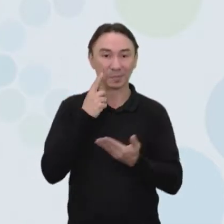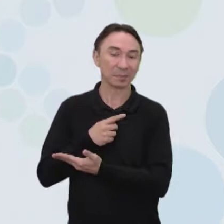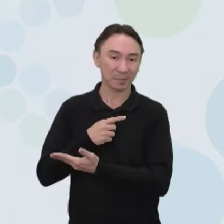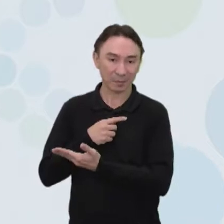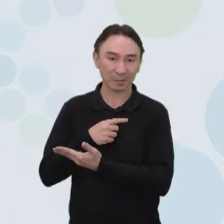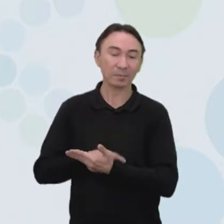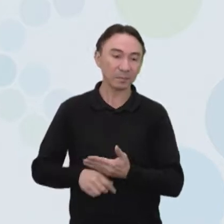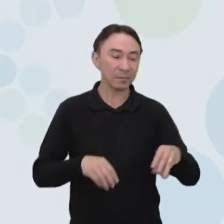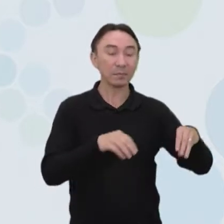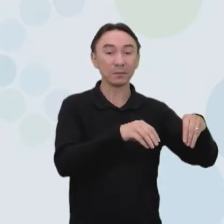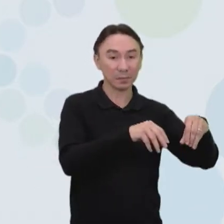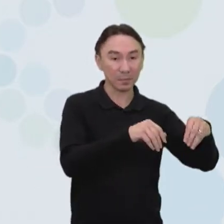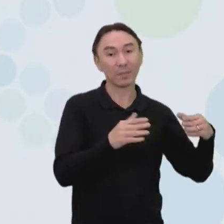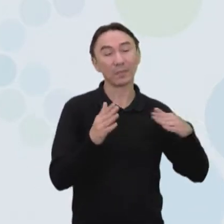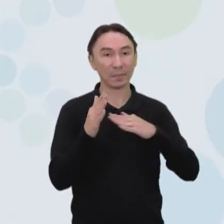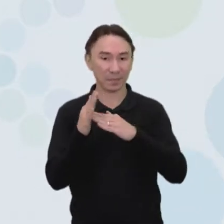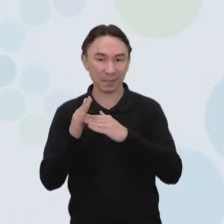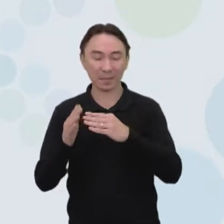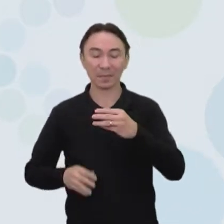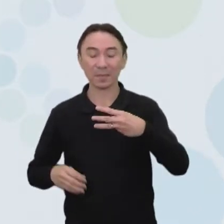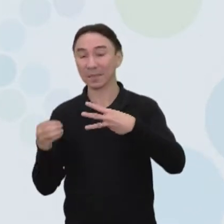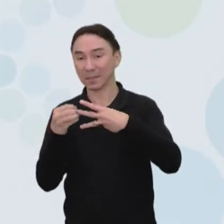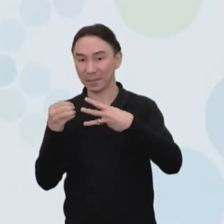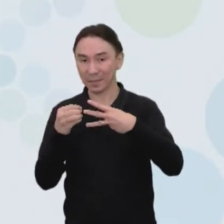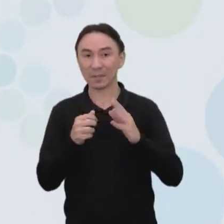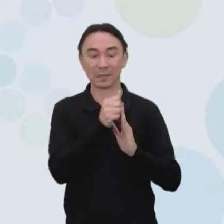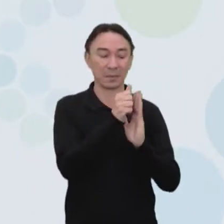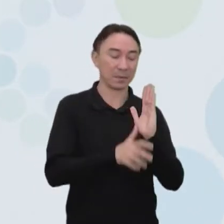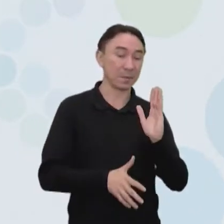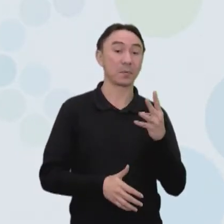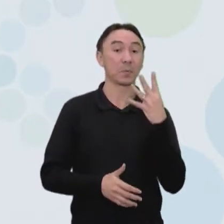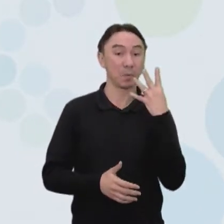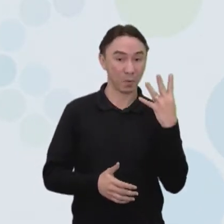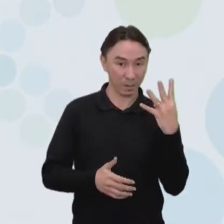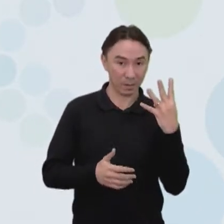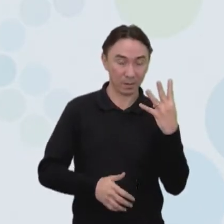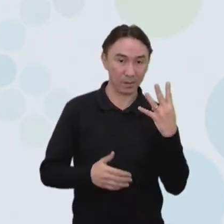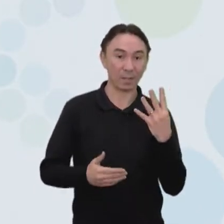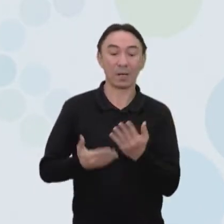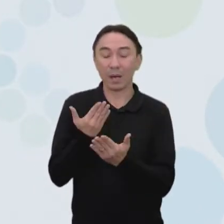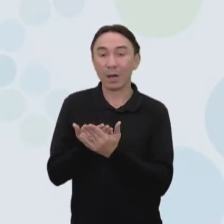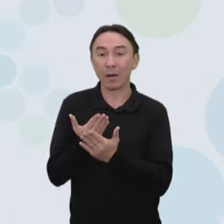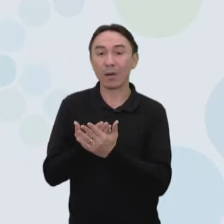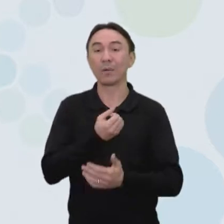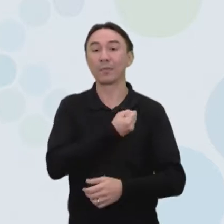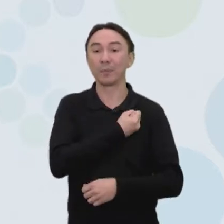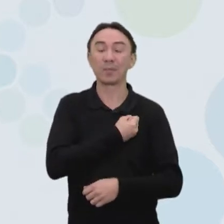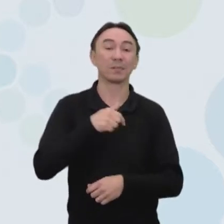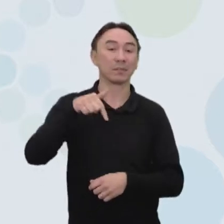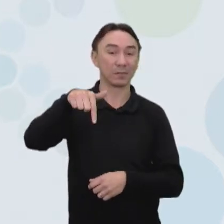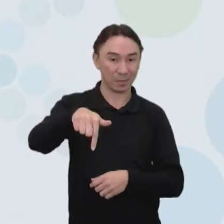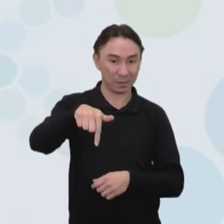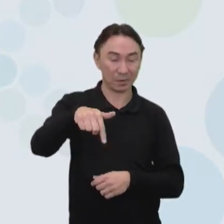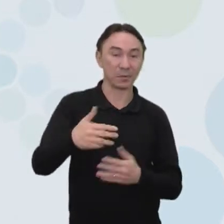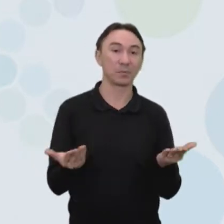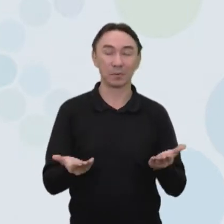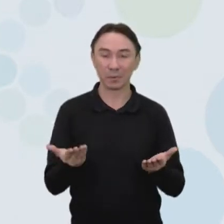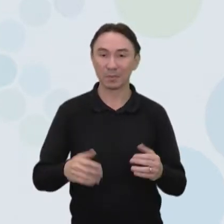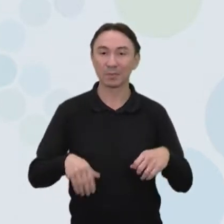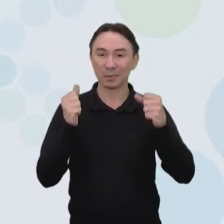à célula. Estamos na atividade 4 e estamos na nossa aula 7. E hoje a gente vai falar